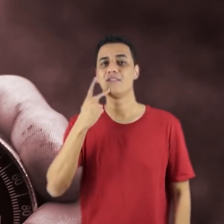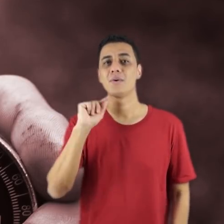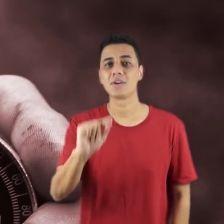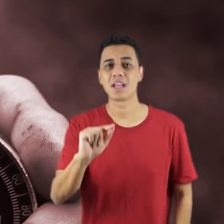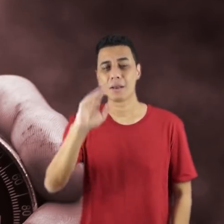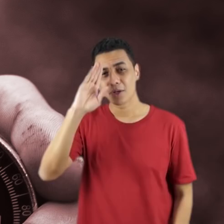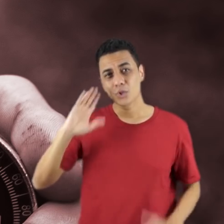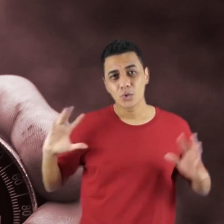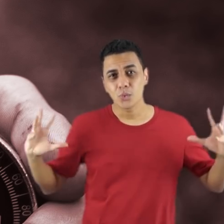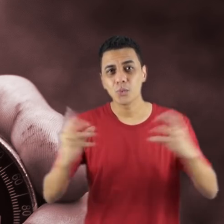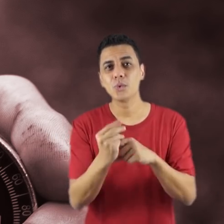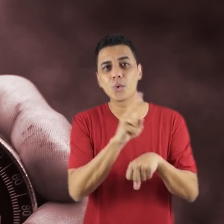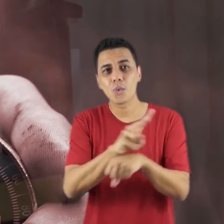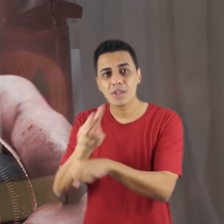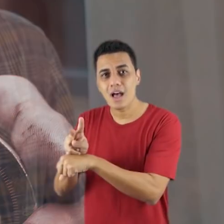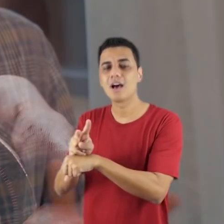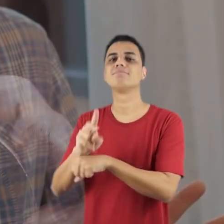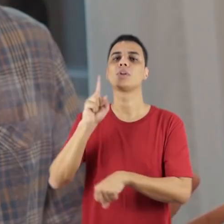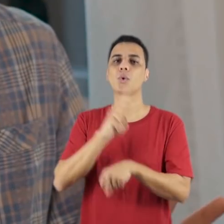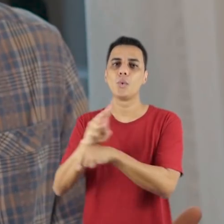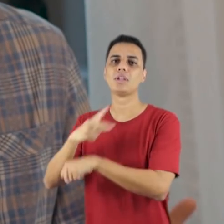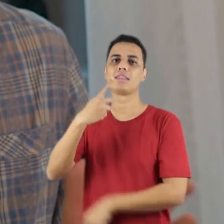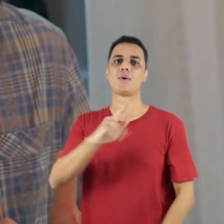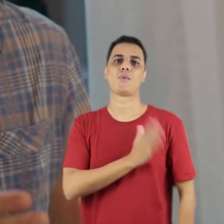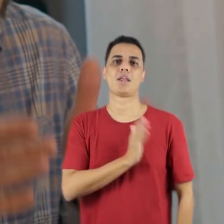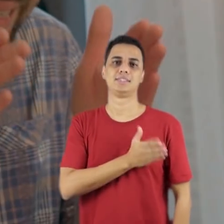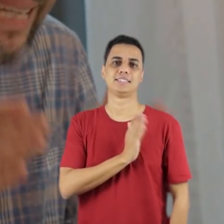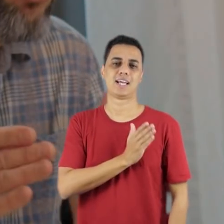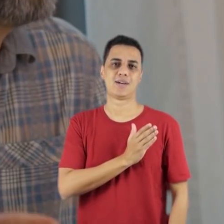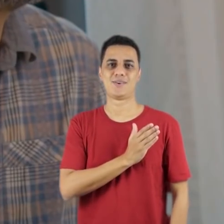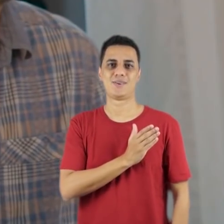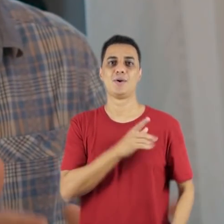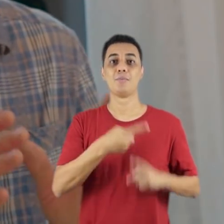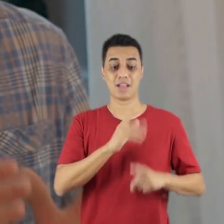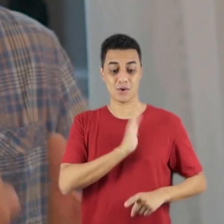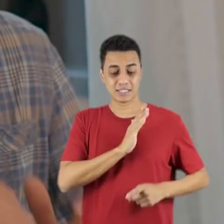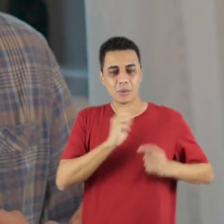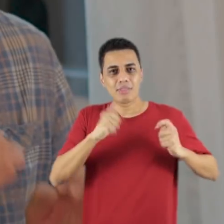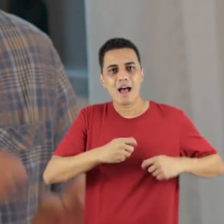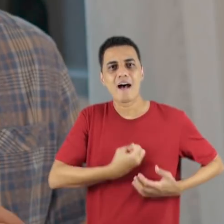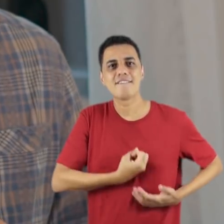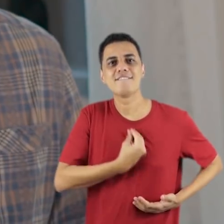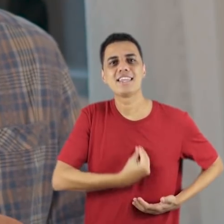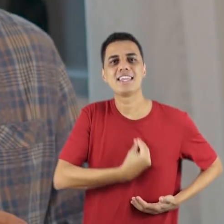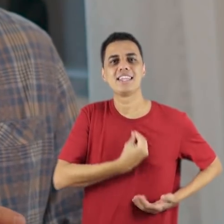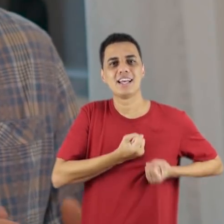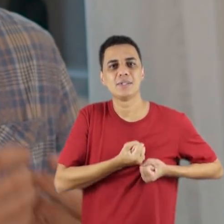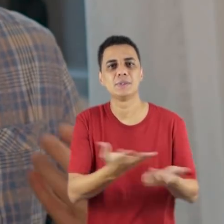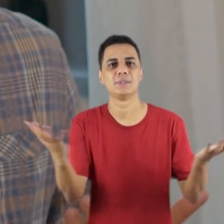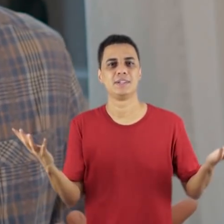porque dele procedem as saídas da vida. Em outras palavras, eu preciso fazer de tudo para manter meu coração puro,